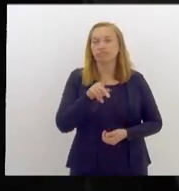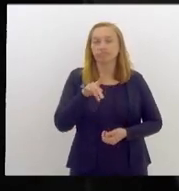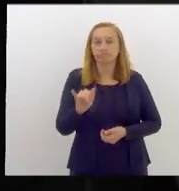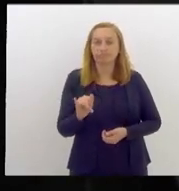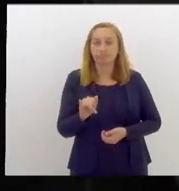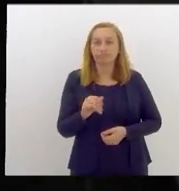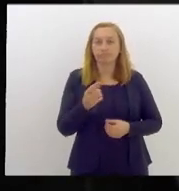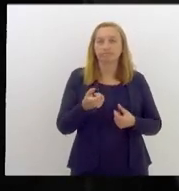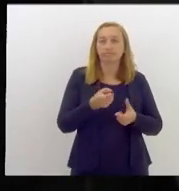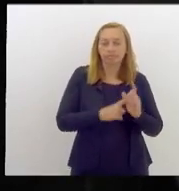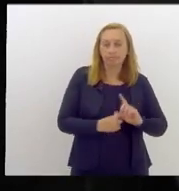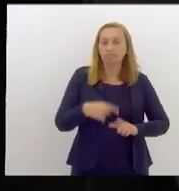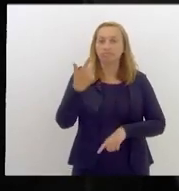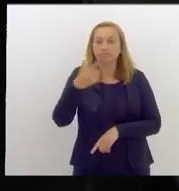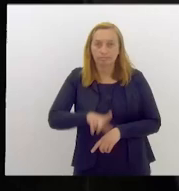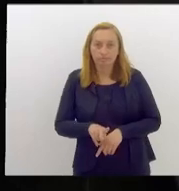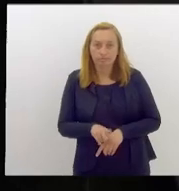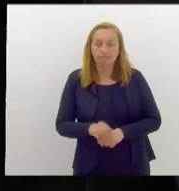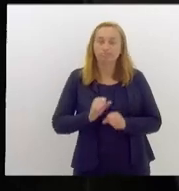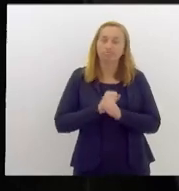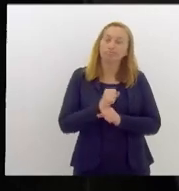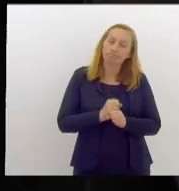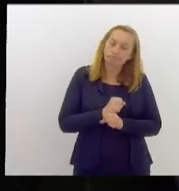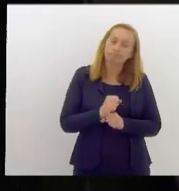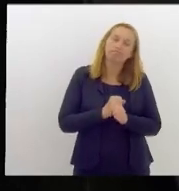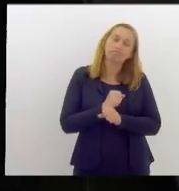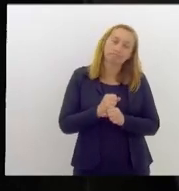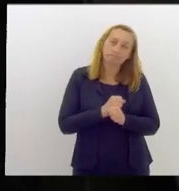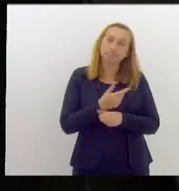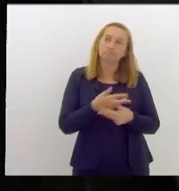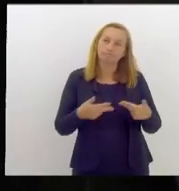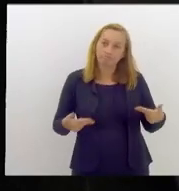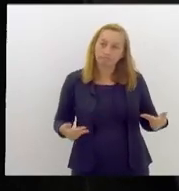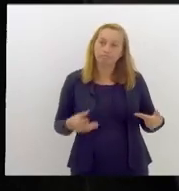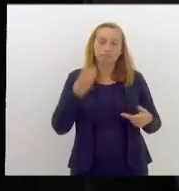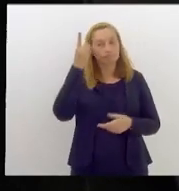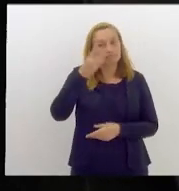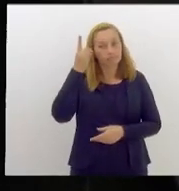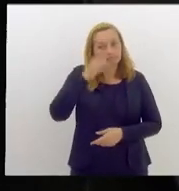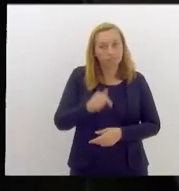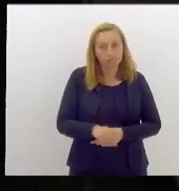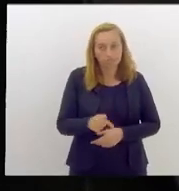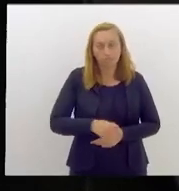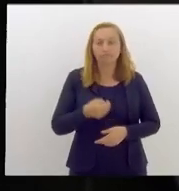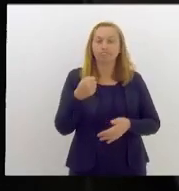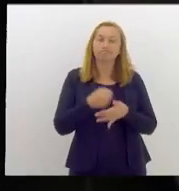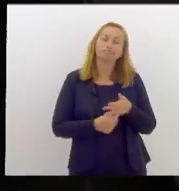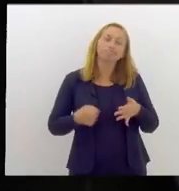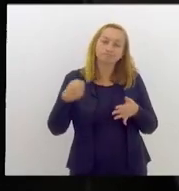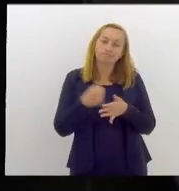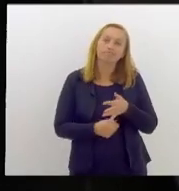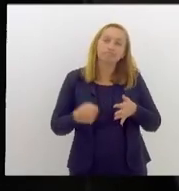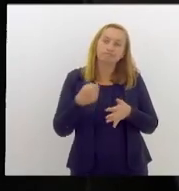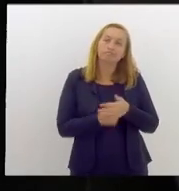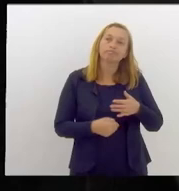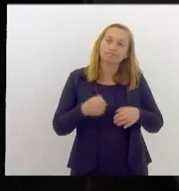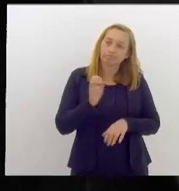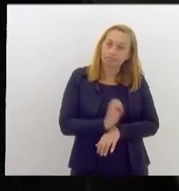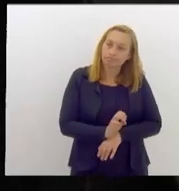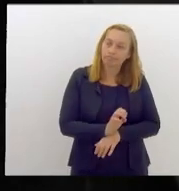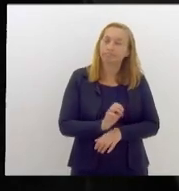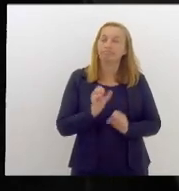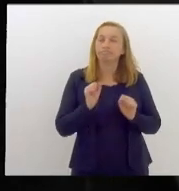da di- aliás de novo né anos e anos vários parlamentares aqui Deputado deputados insistindo para que o estado pudesse